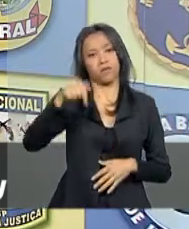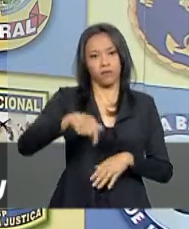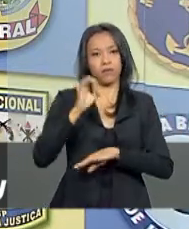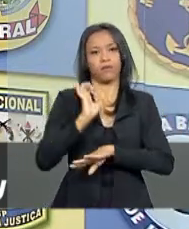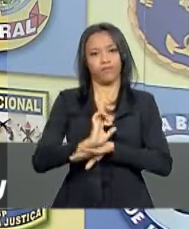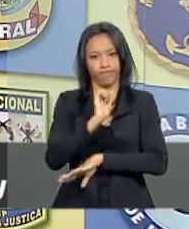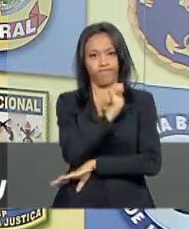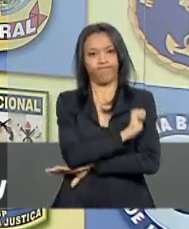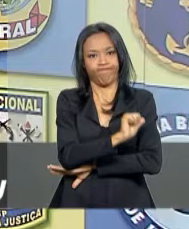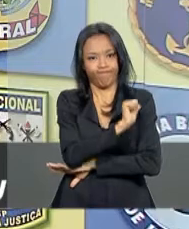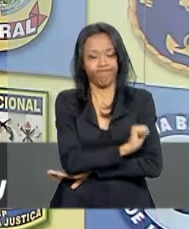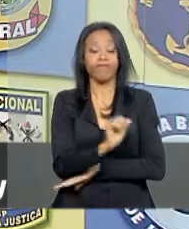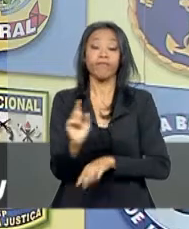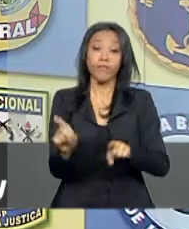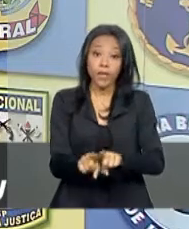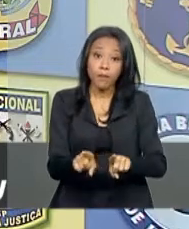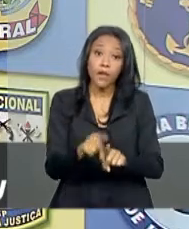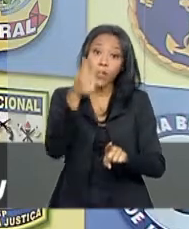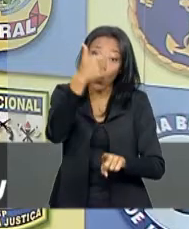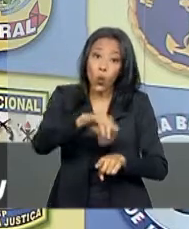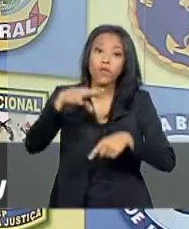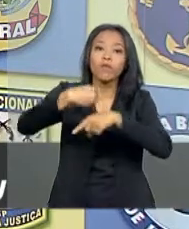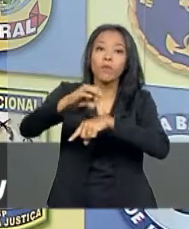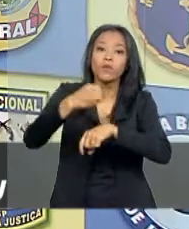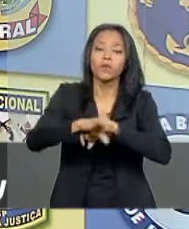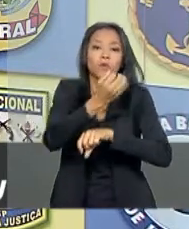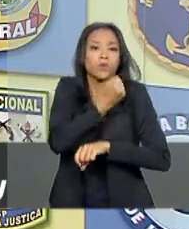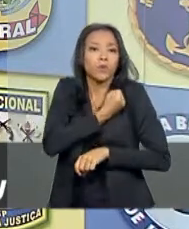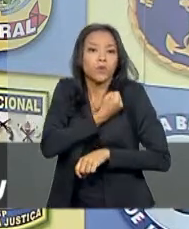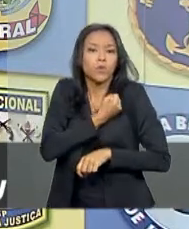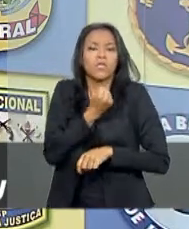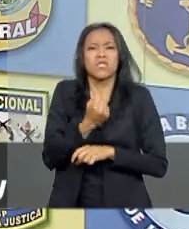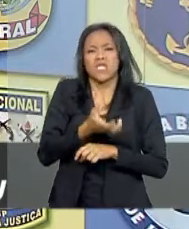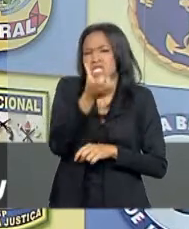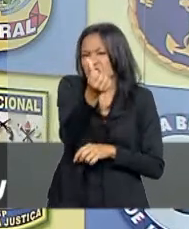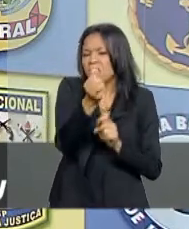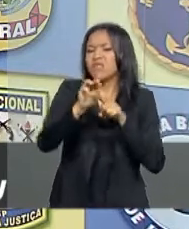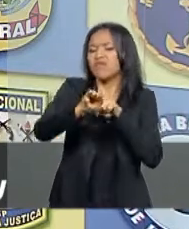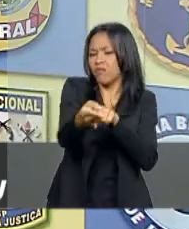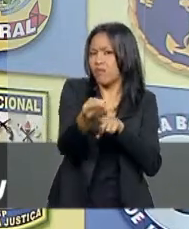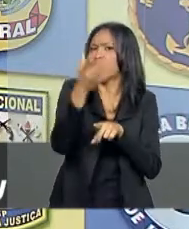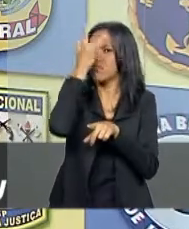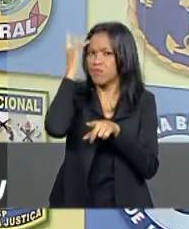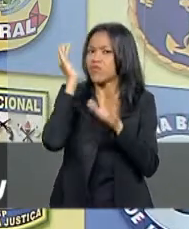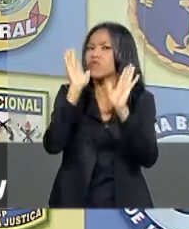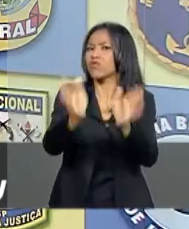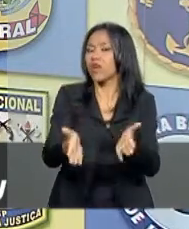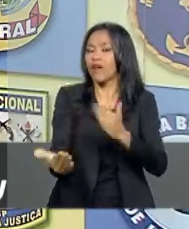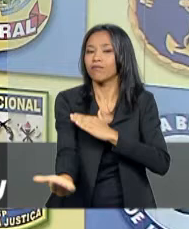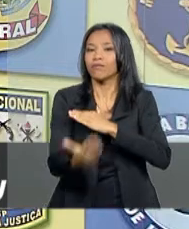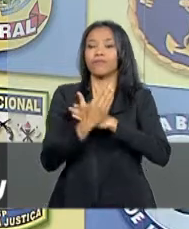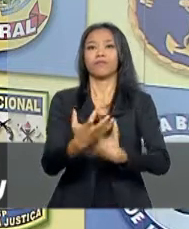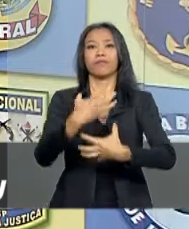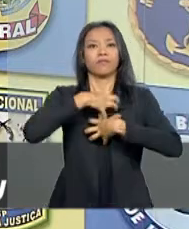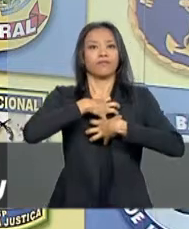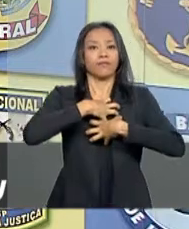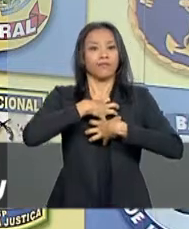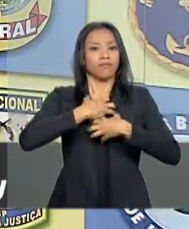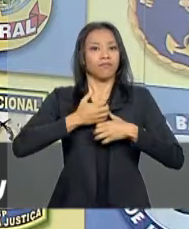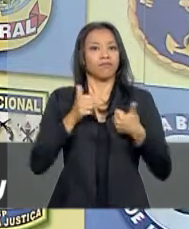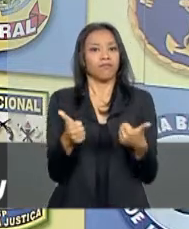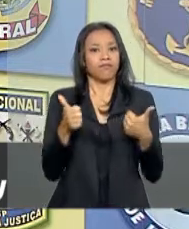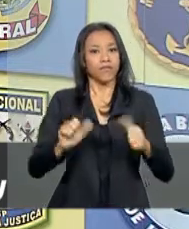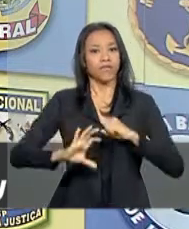também os números demonstram que mais de 6 milhões de pessoas aqui no Rio de Janeiro foram beneficiadas com